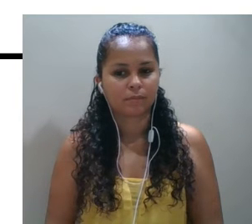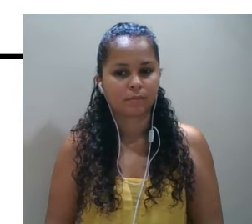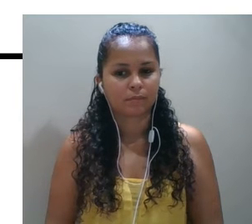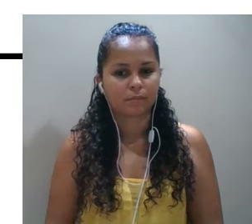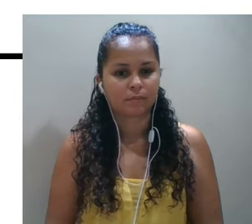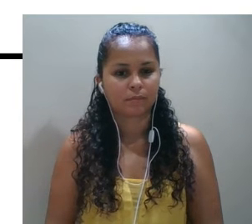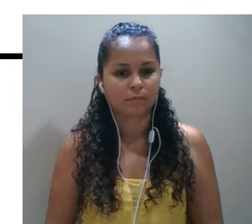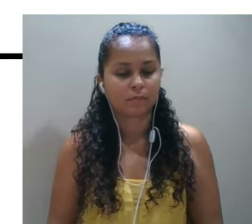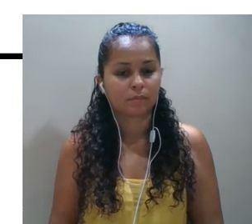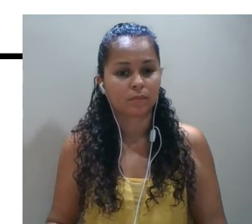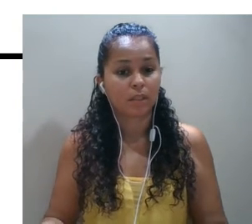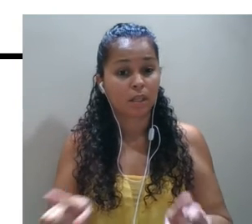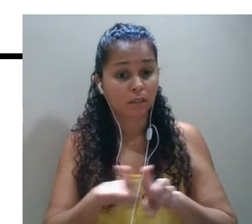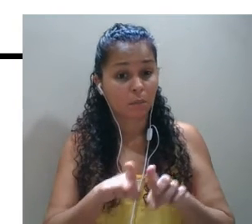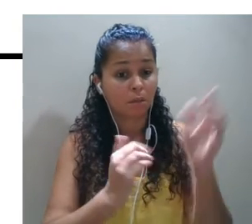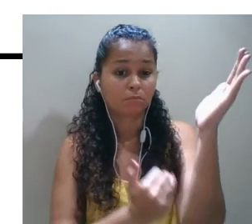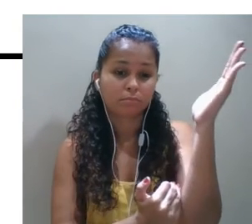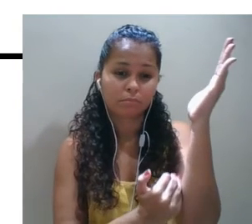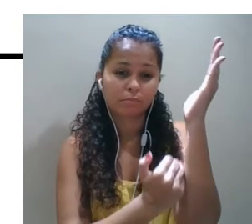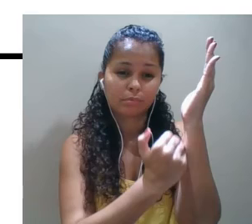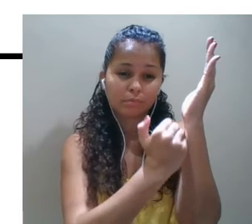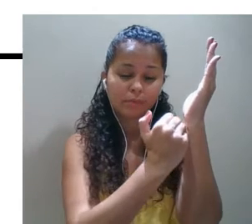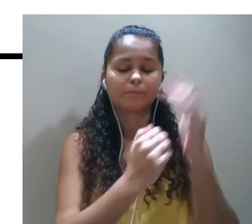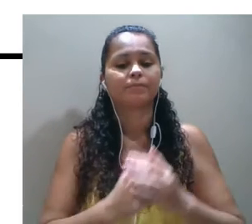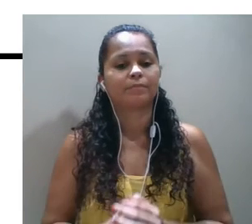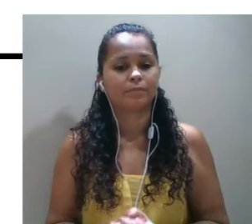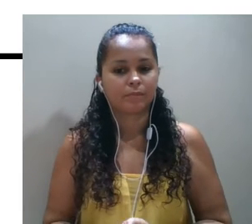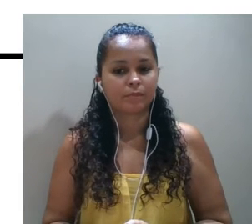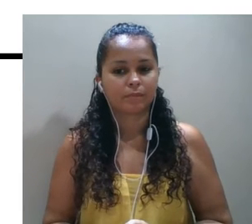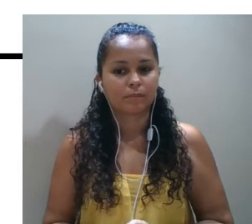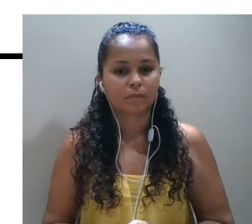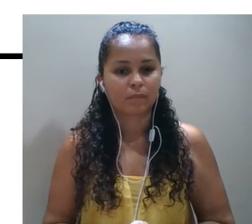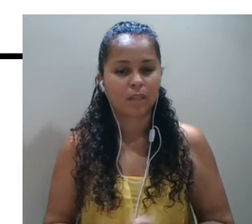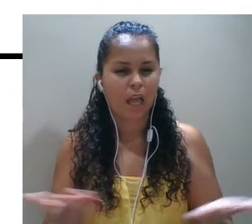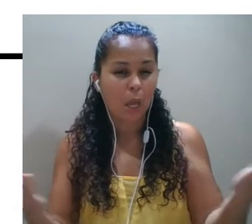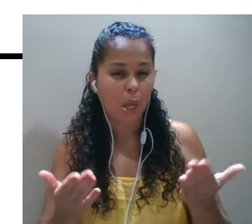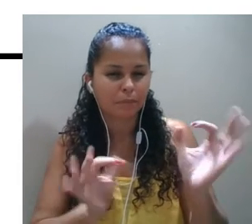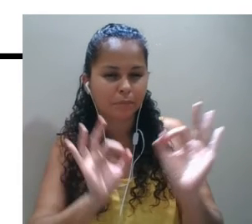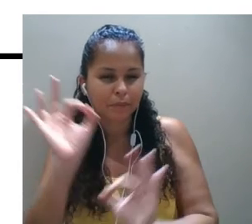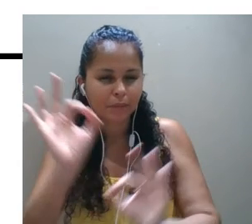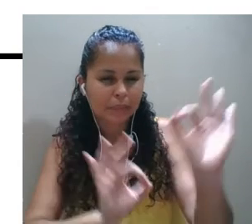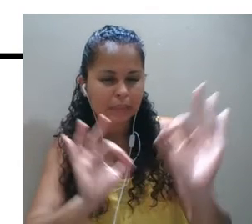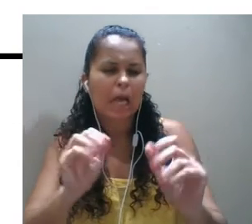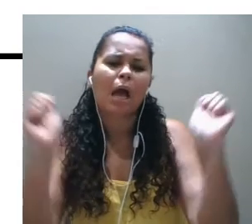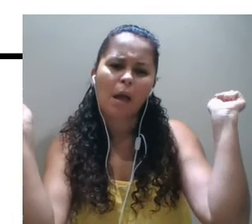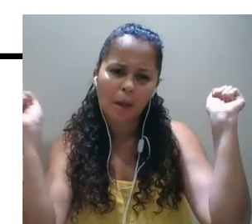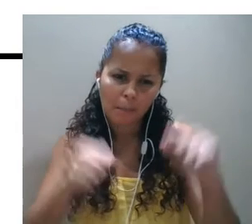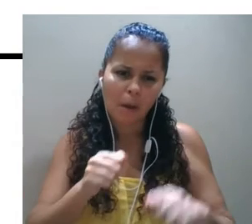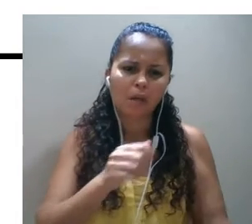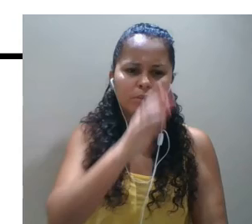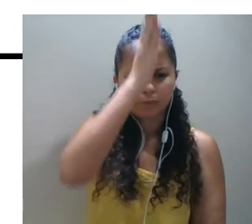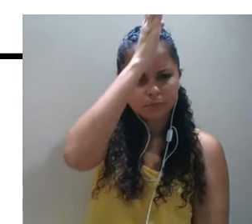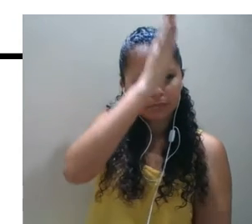saem, e durante a subida. Gente, só para ficar aqui organizado, a gente pode traçar umas linhas,